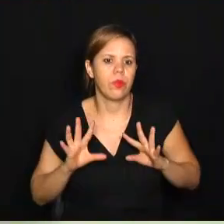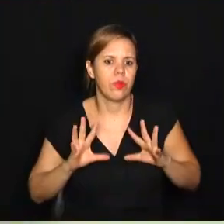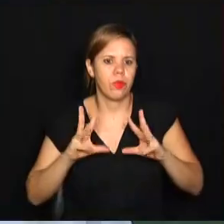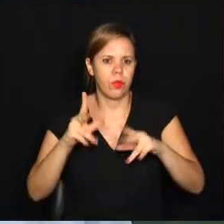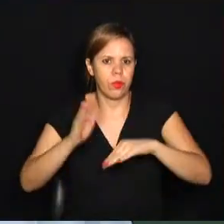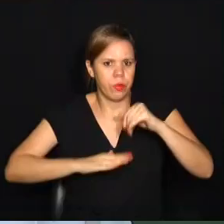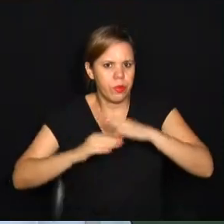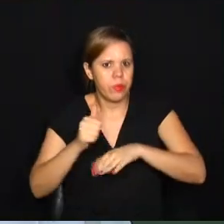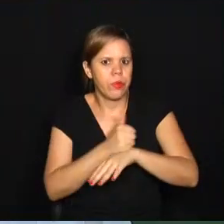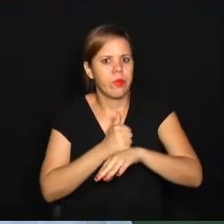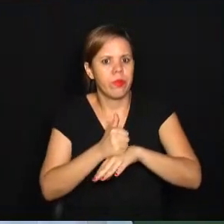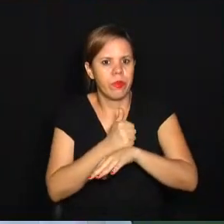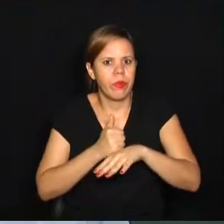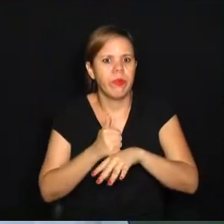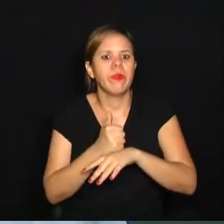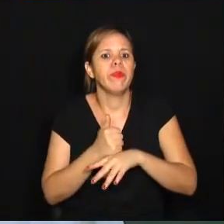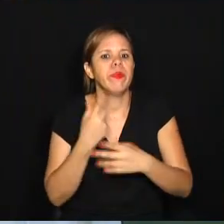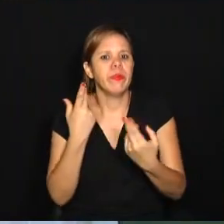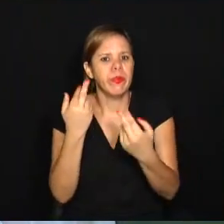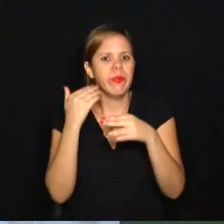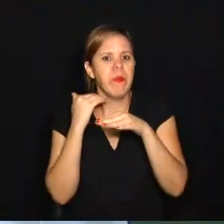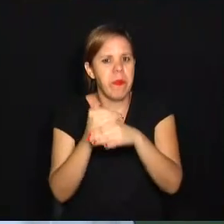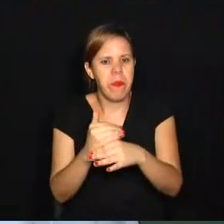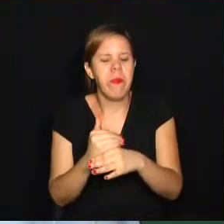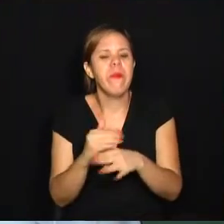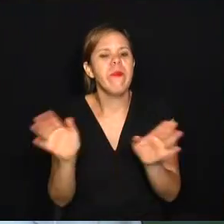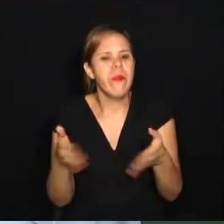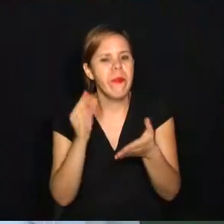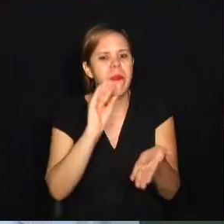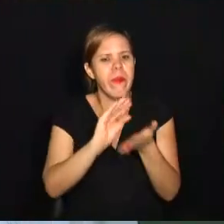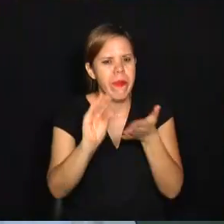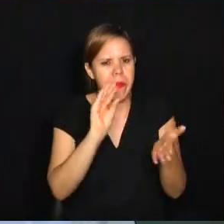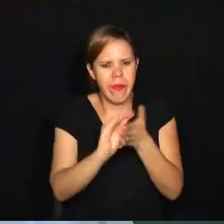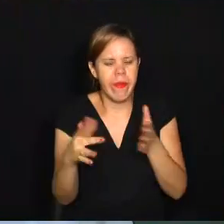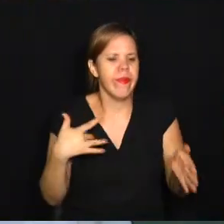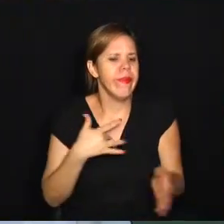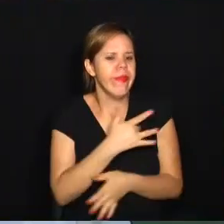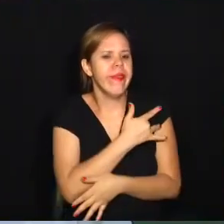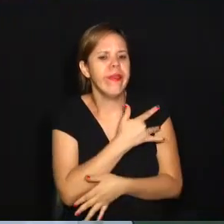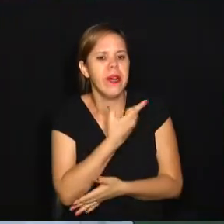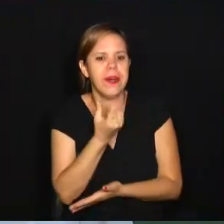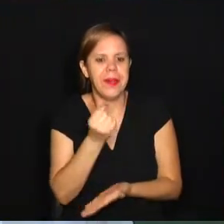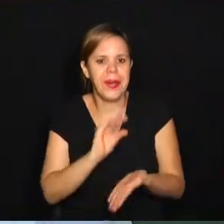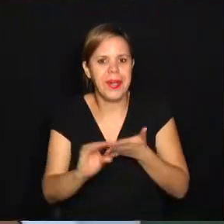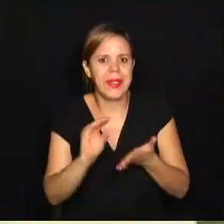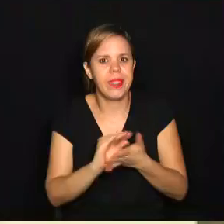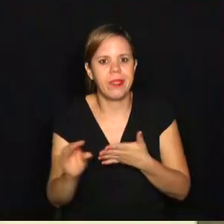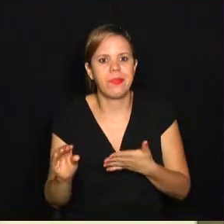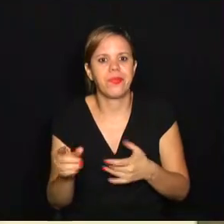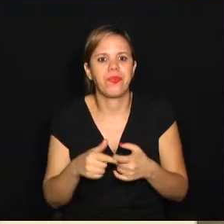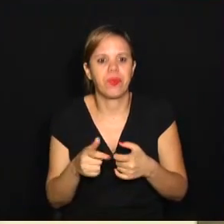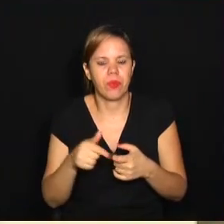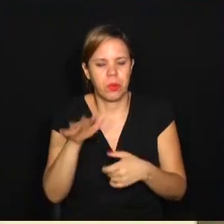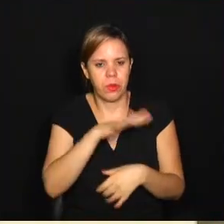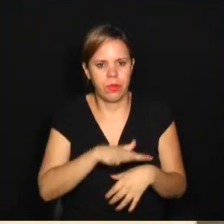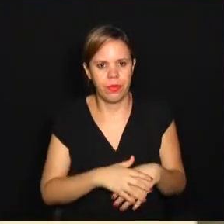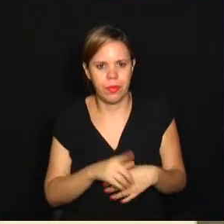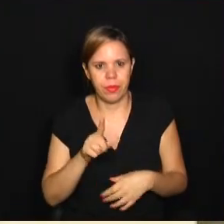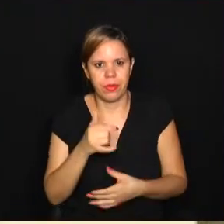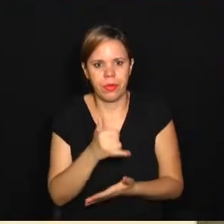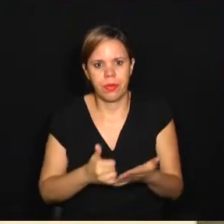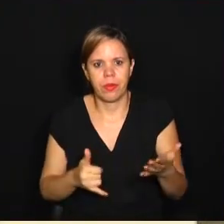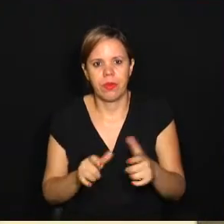os profissionais da classe da mesma forma, contribuindo para a saúde financeira dos médicos. Que essa redução